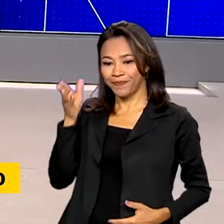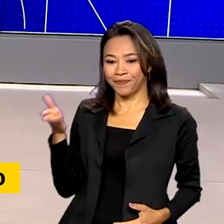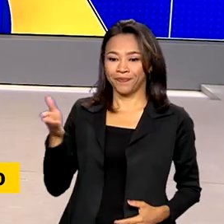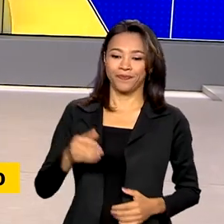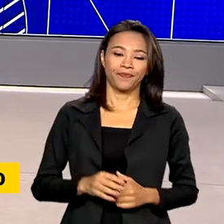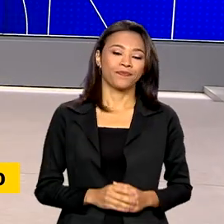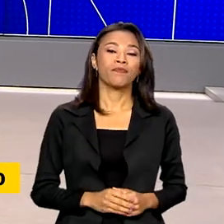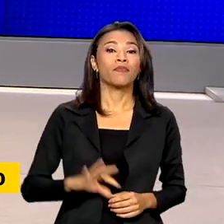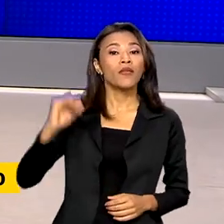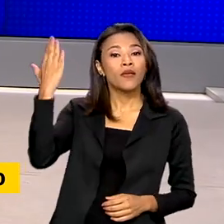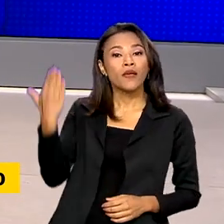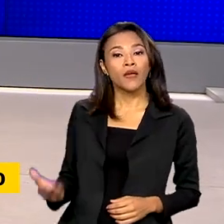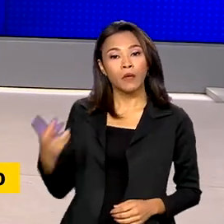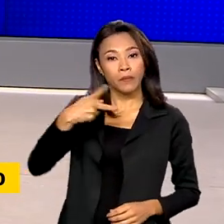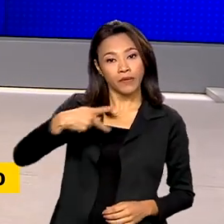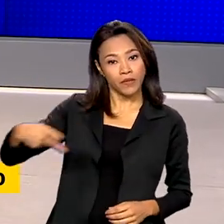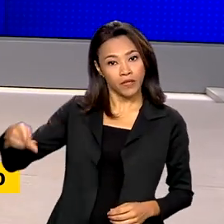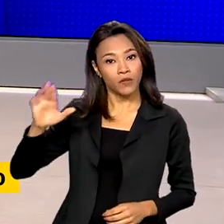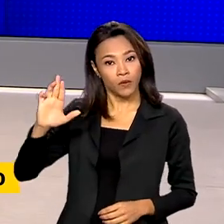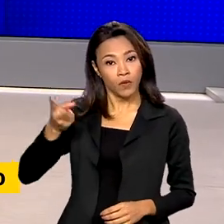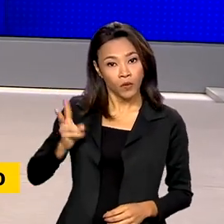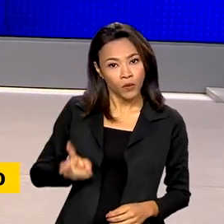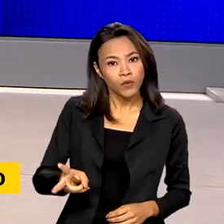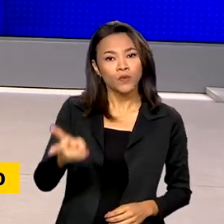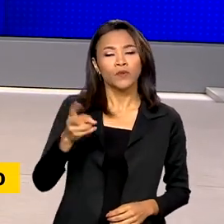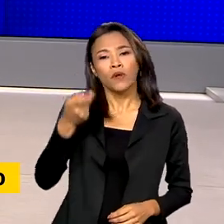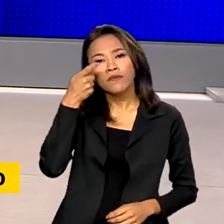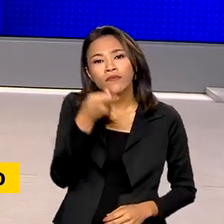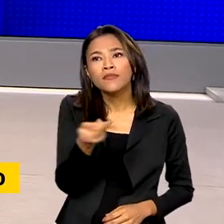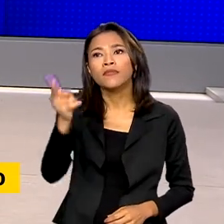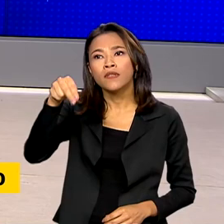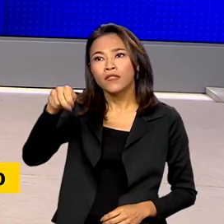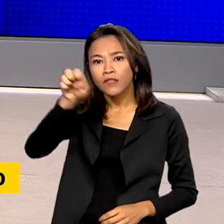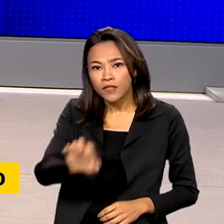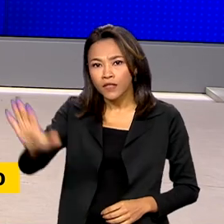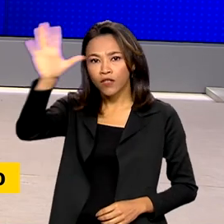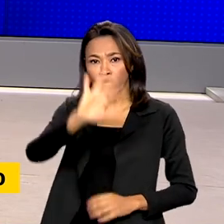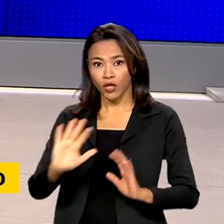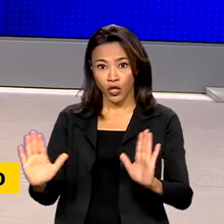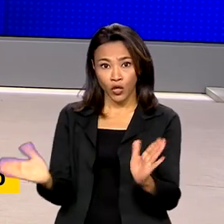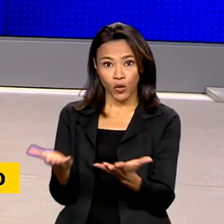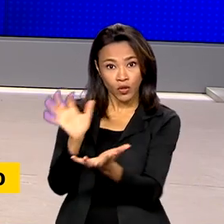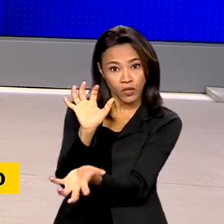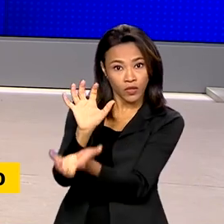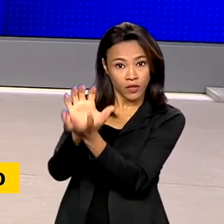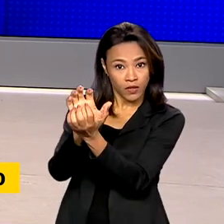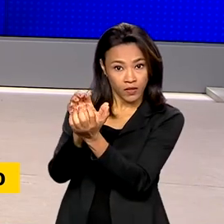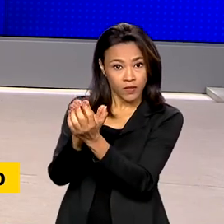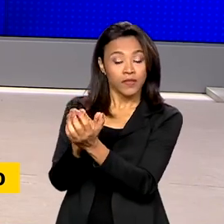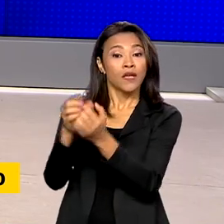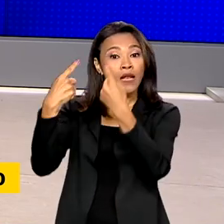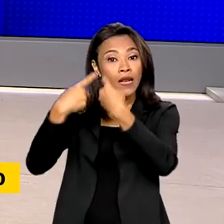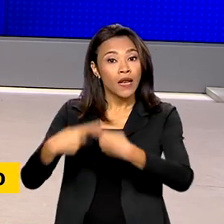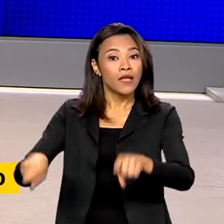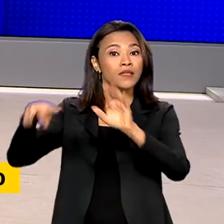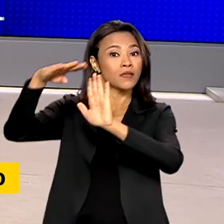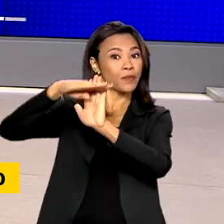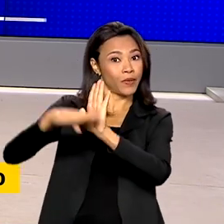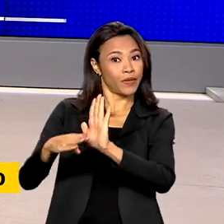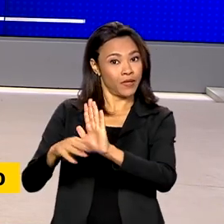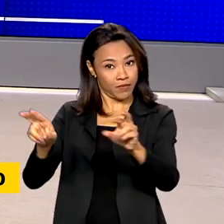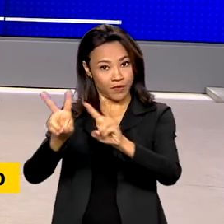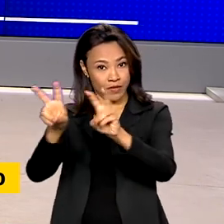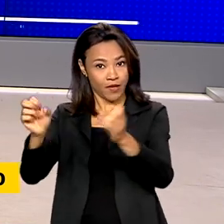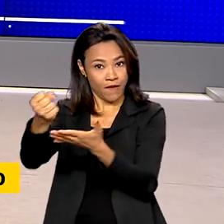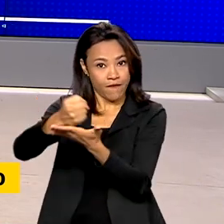O presidente Lula segue em visita pelo Nordeste e hoje, no Recife, lança um novo programa Farmácia Popular. Quem está